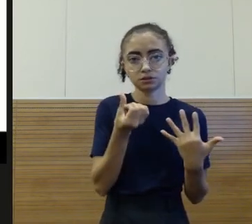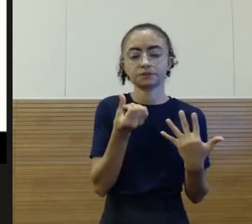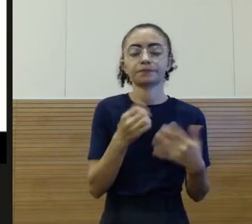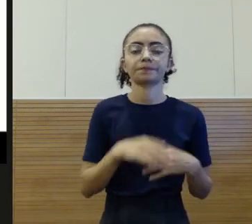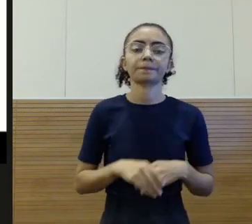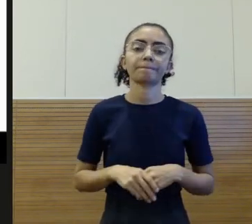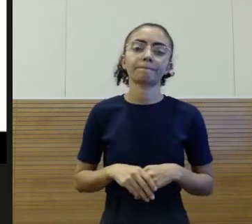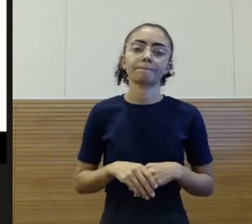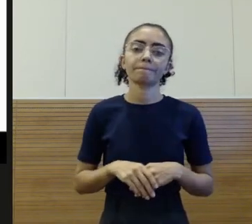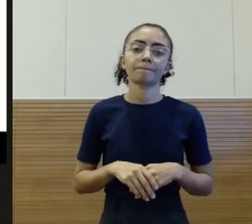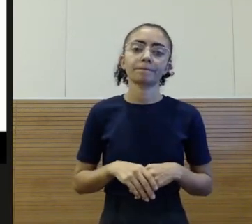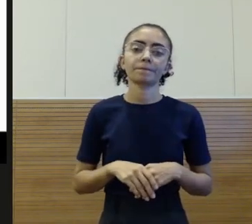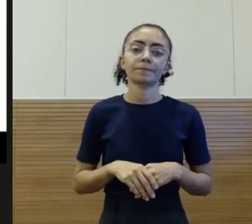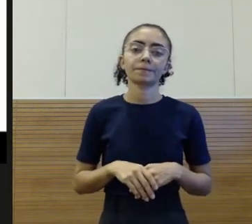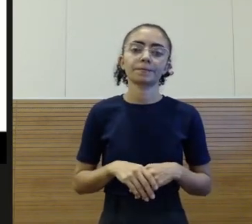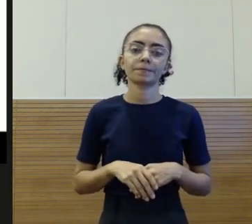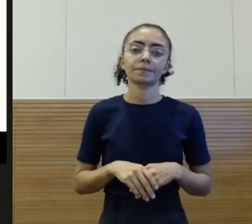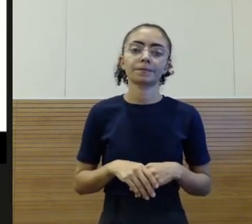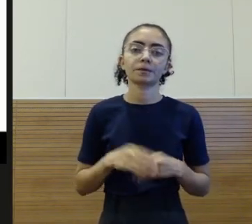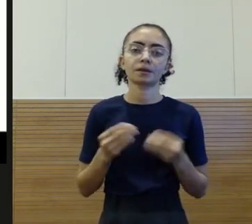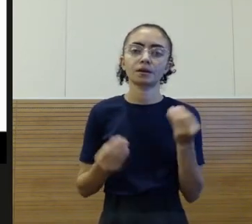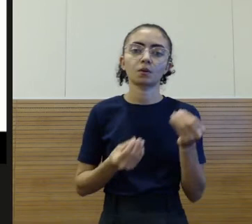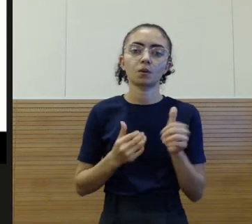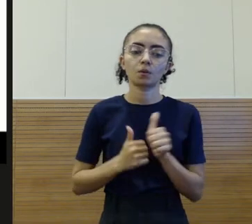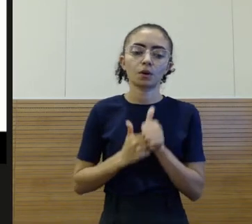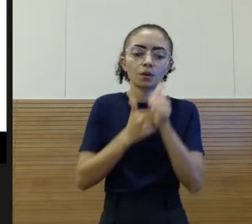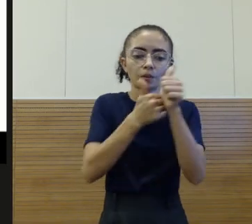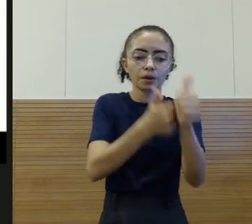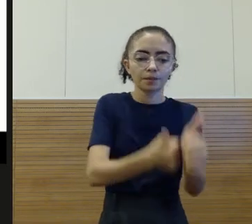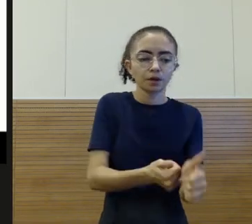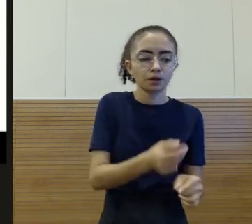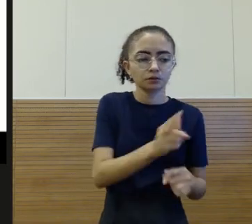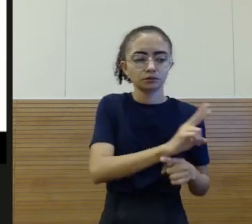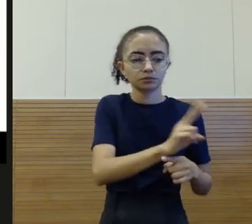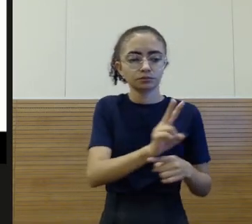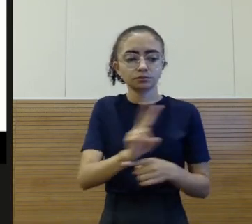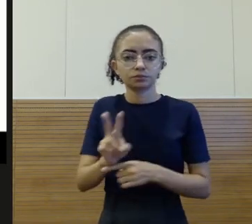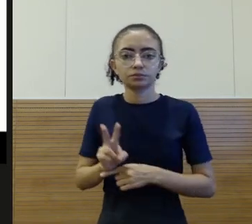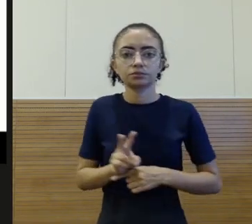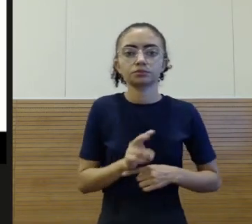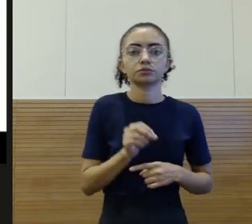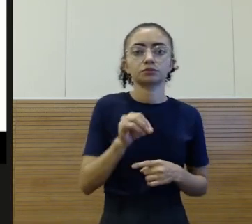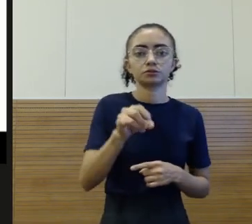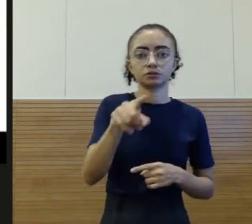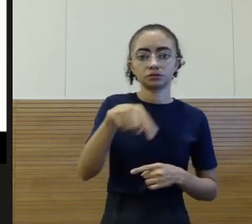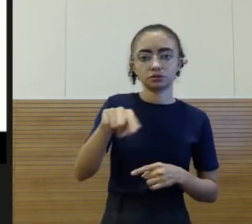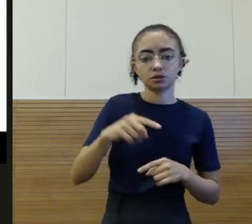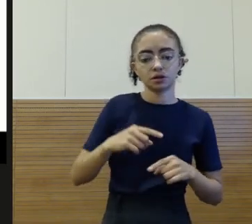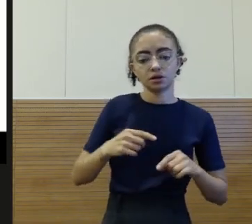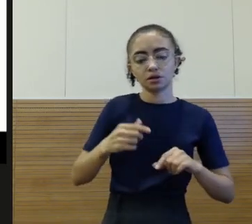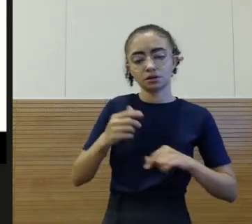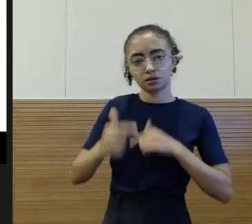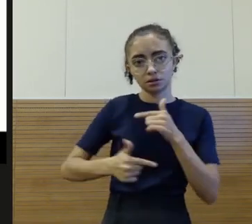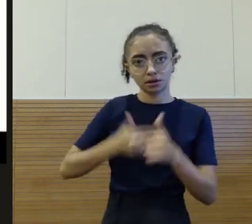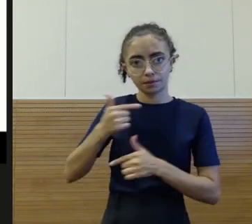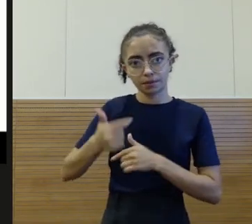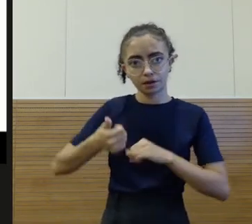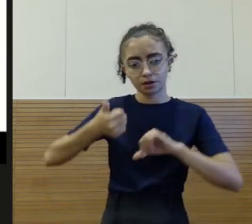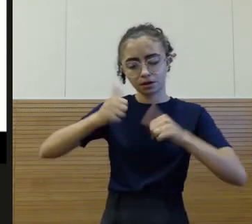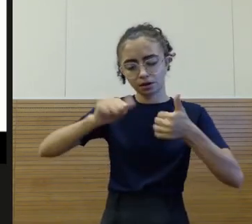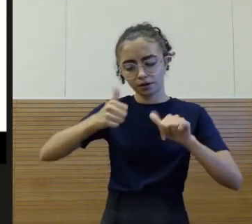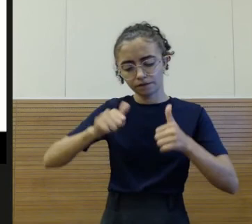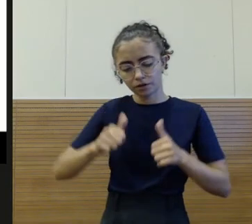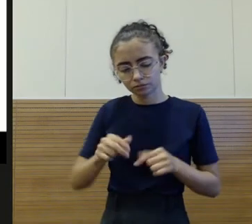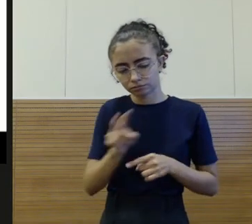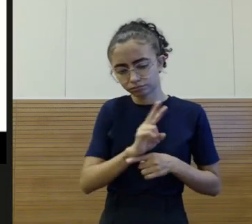é o acompanhamento e avaliação. Quando vocês sabem, quando você trabalha em qualquer processo de monitoramento, sempre tem que ter